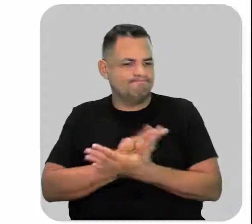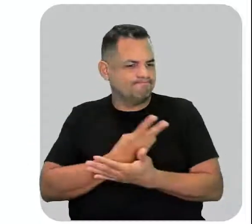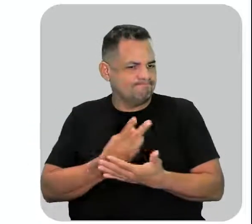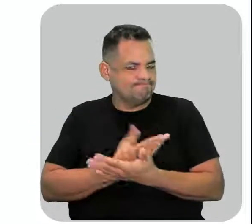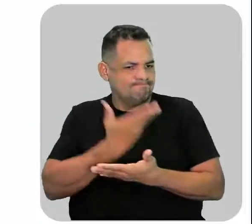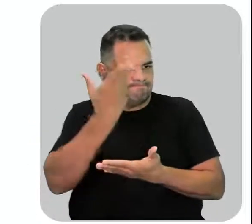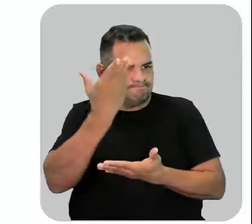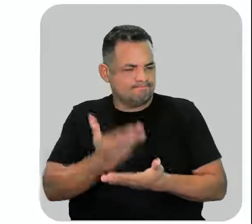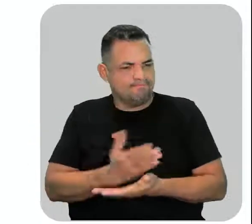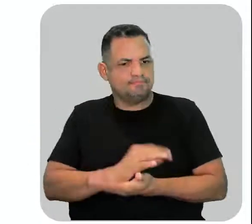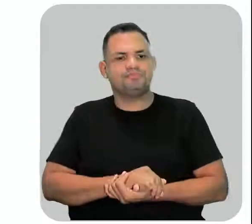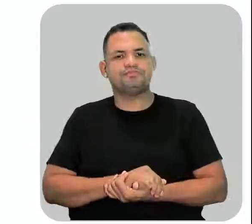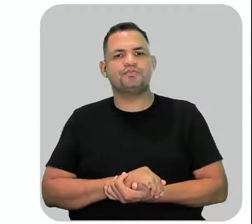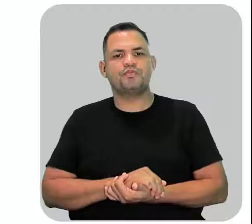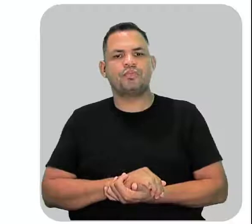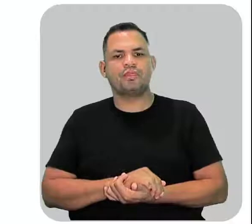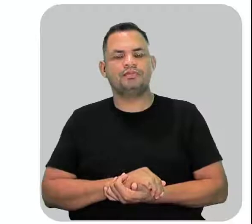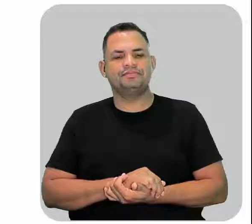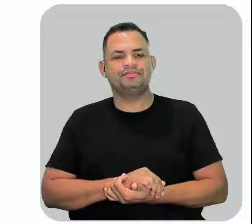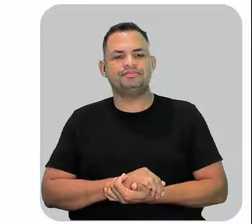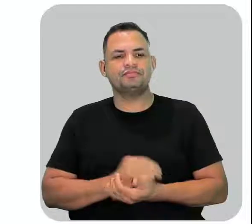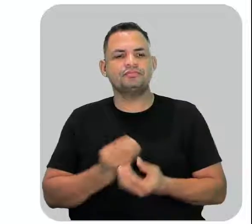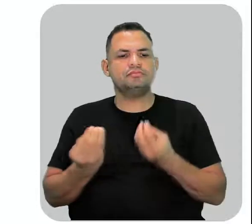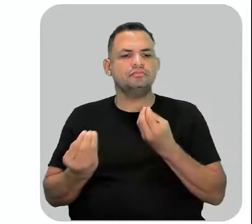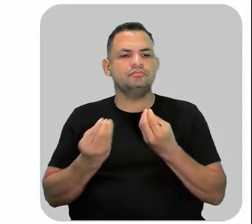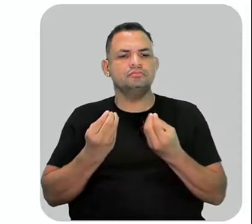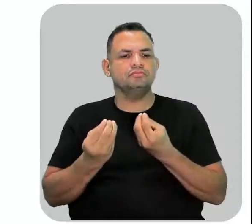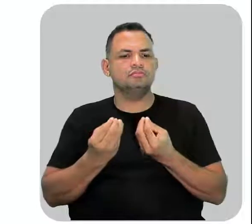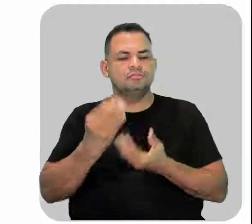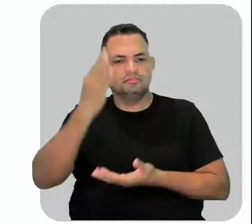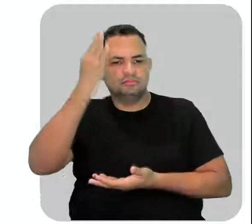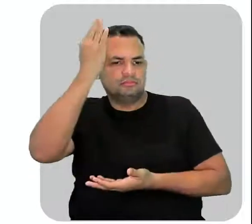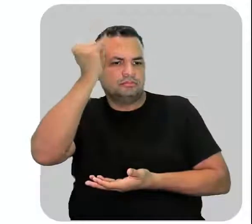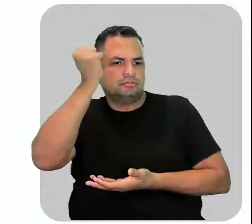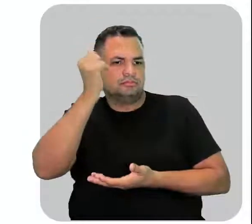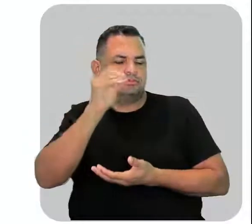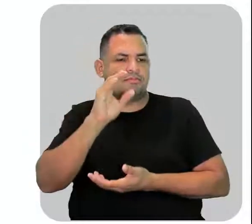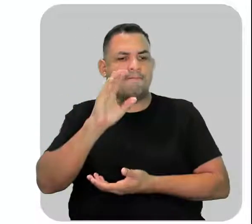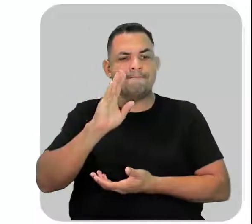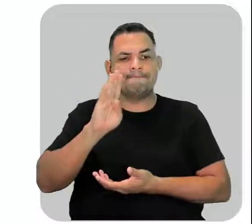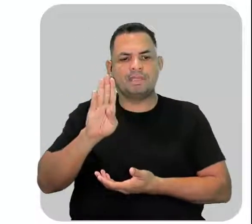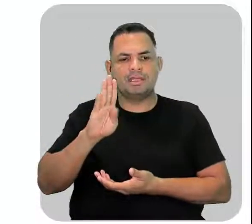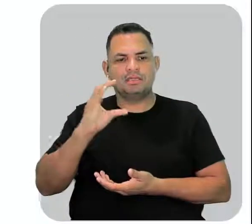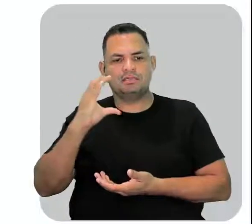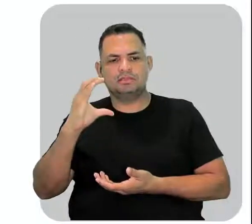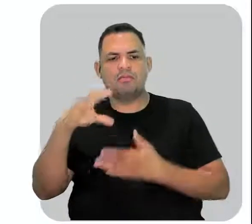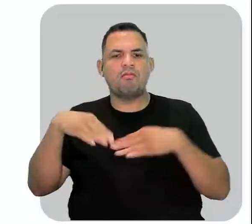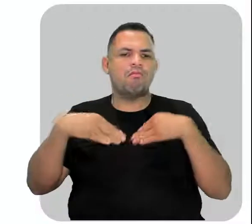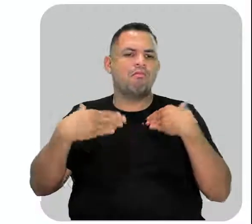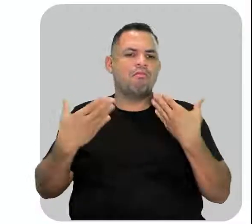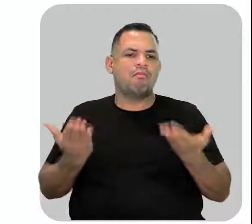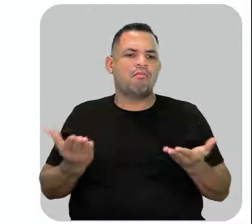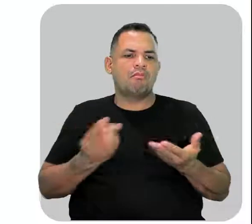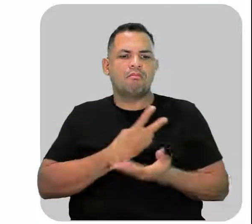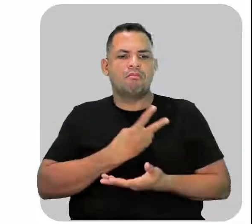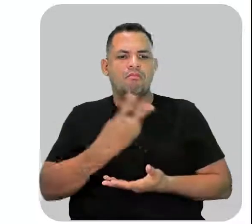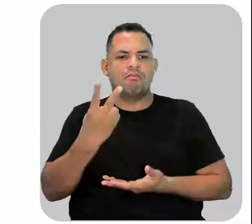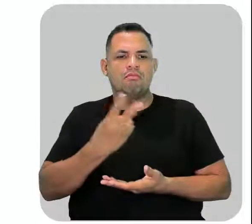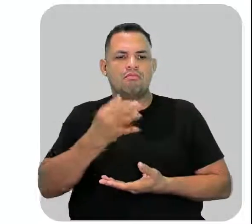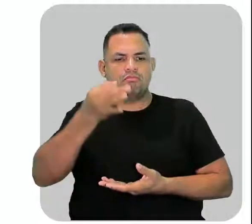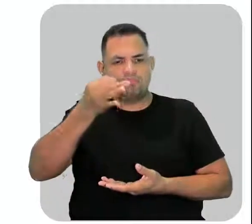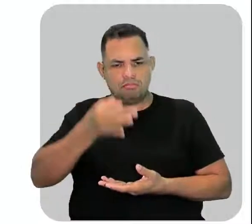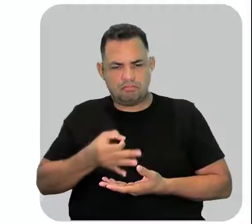cogitação. E agora, professora, como é que eu vou saber entre a letra B e a C qual dos dois vai